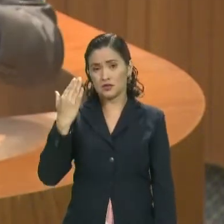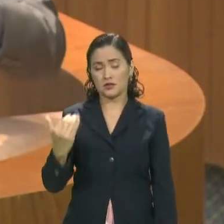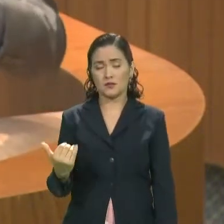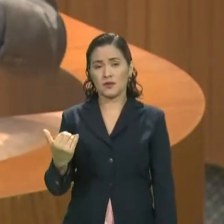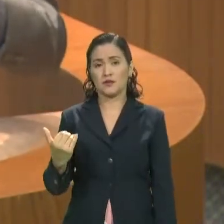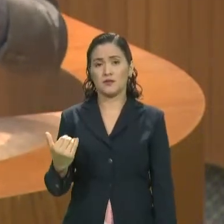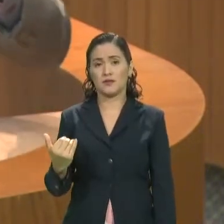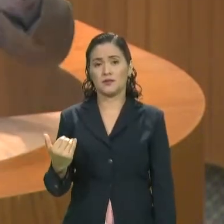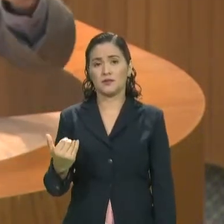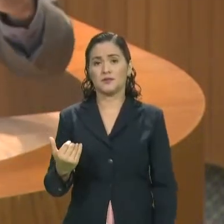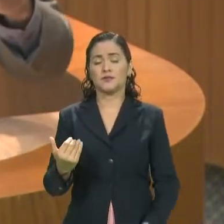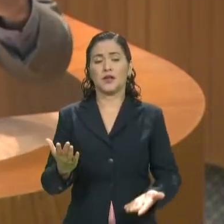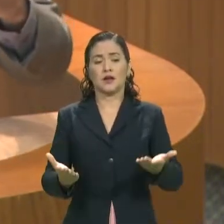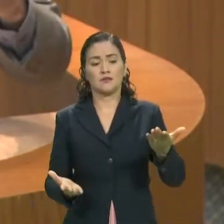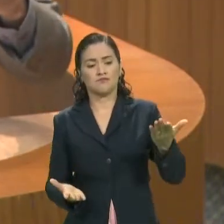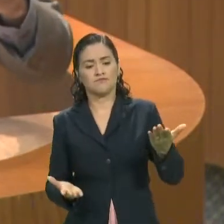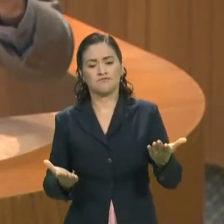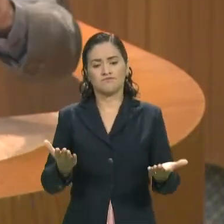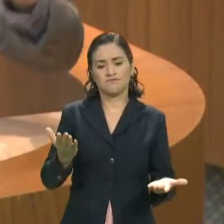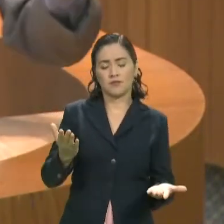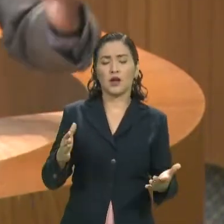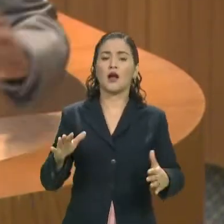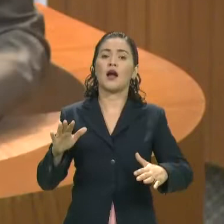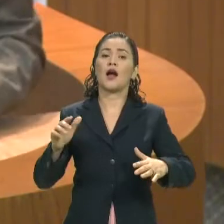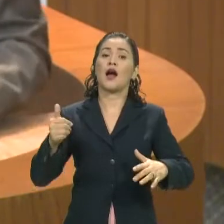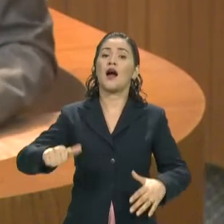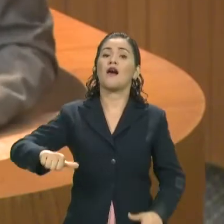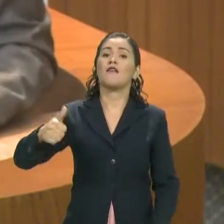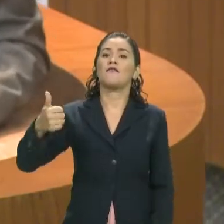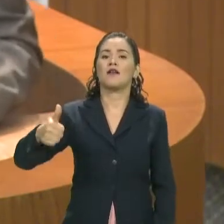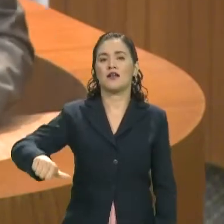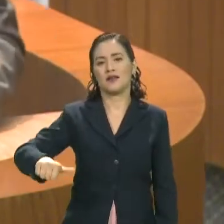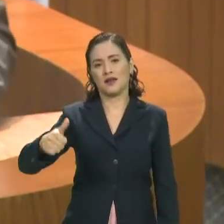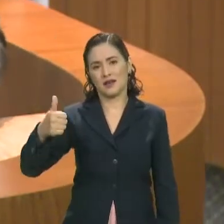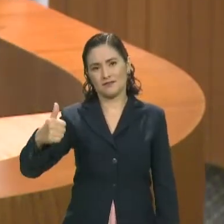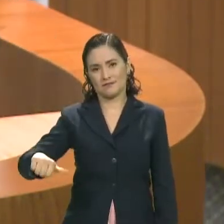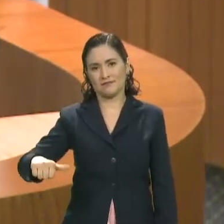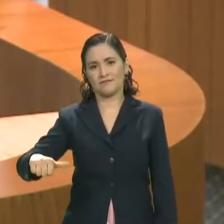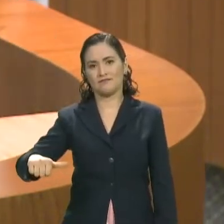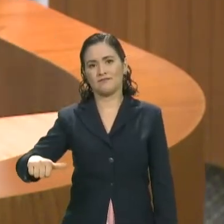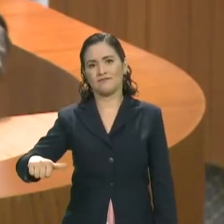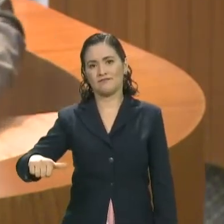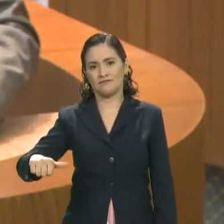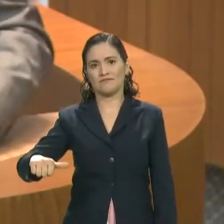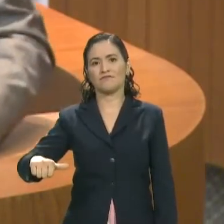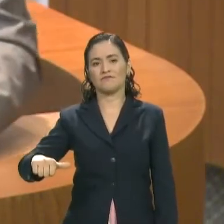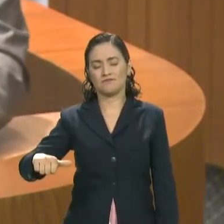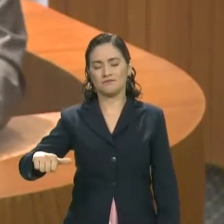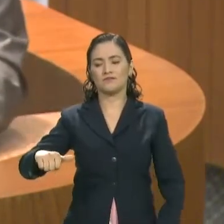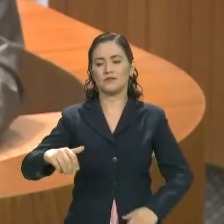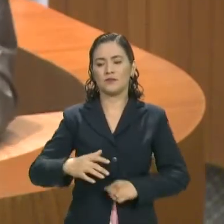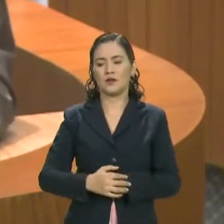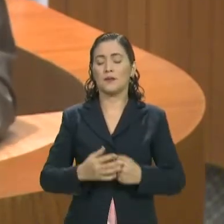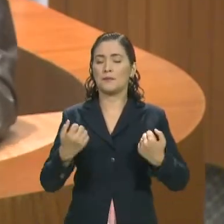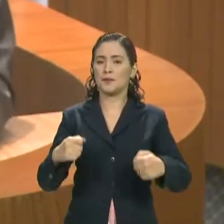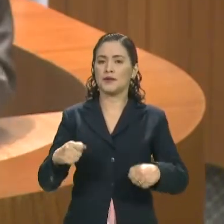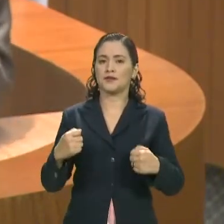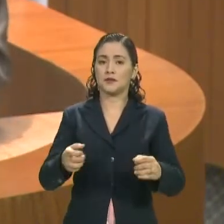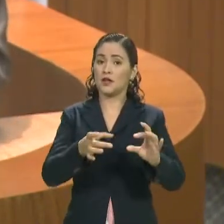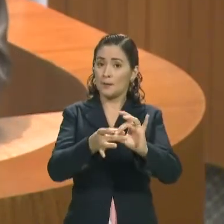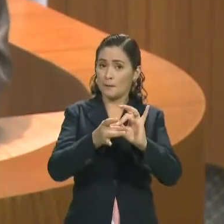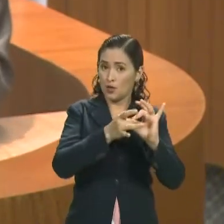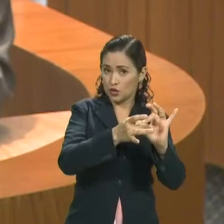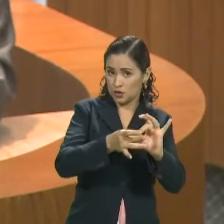medidas e contrapeso para que um poder não se sobreponha sobre outro, mas a harmonia e independência do poder